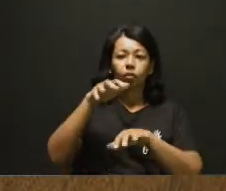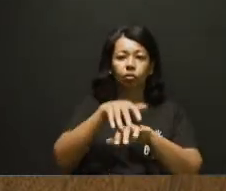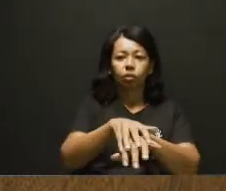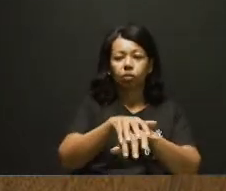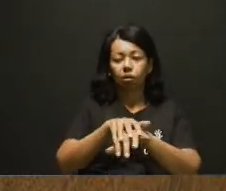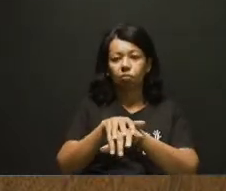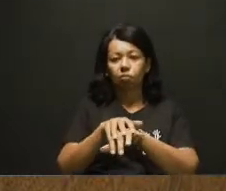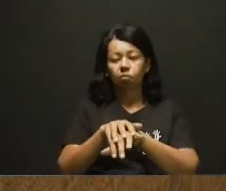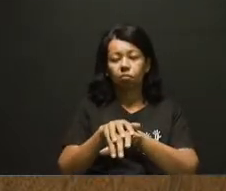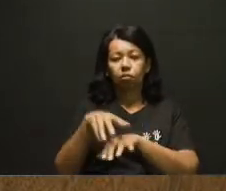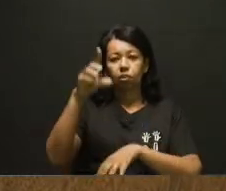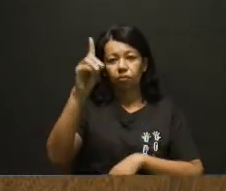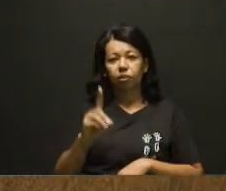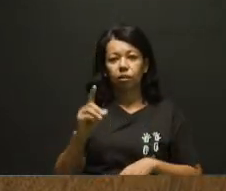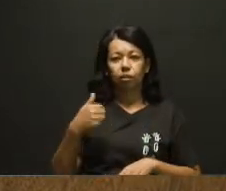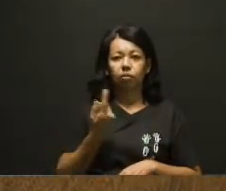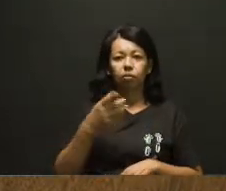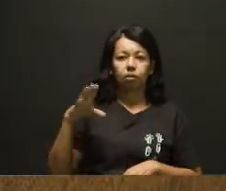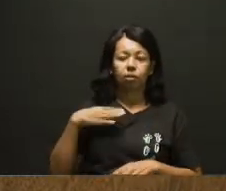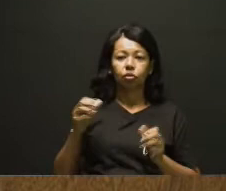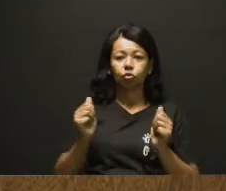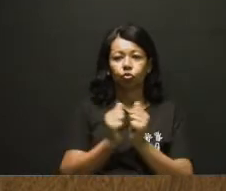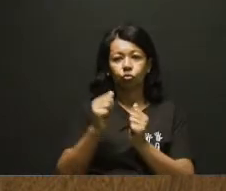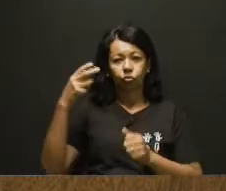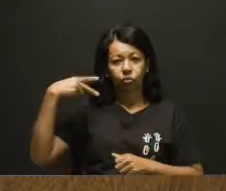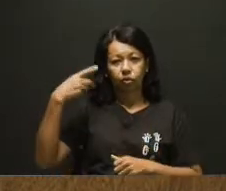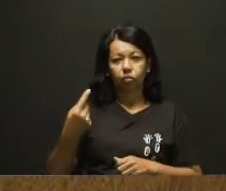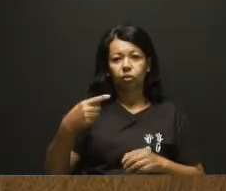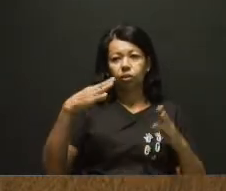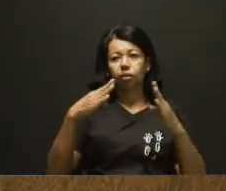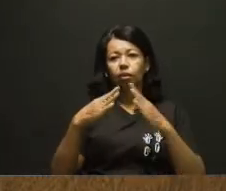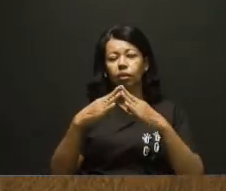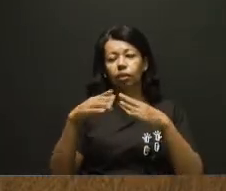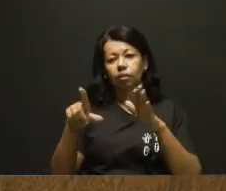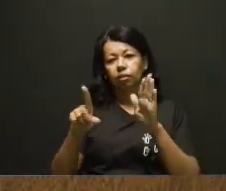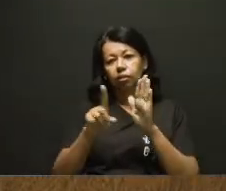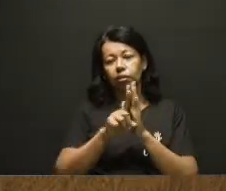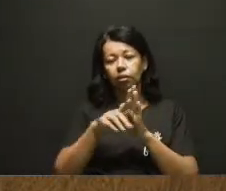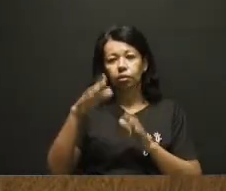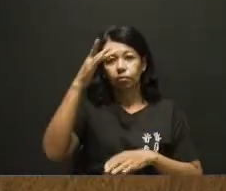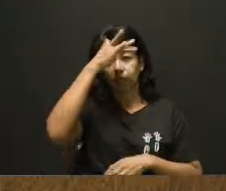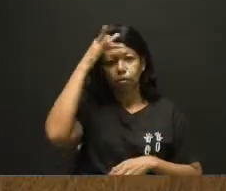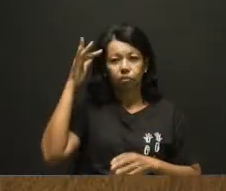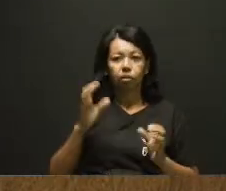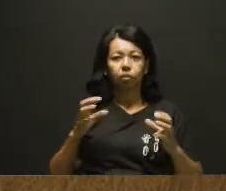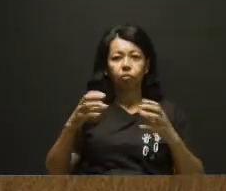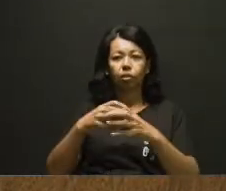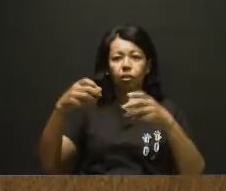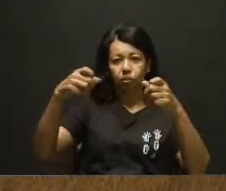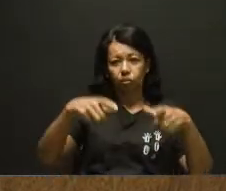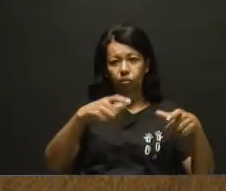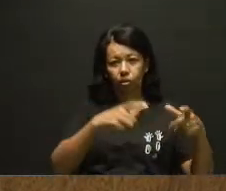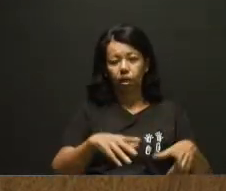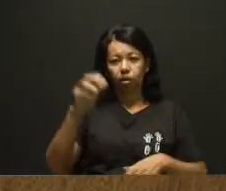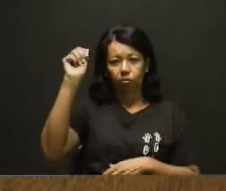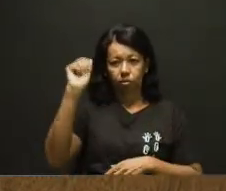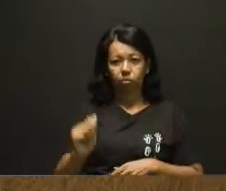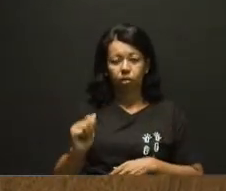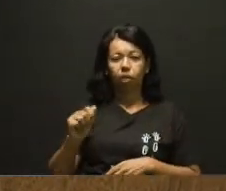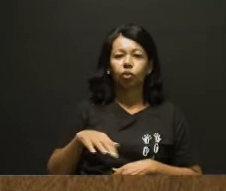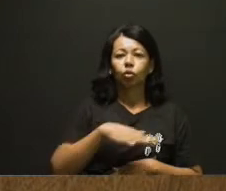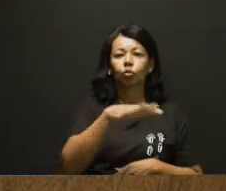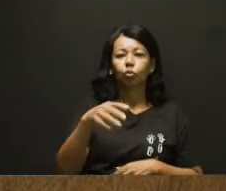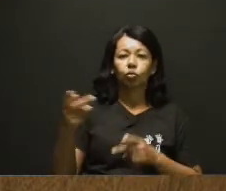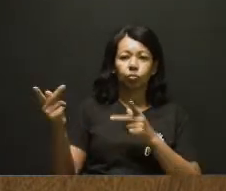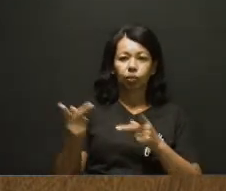nosso município em parceria com os vereadores desta casa de leis pessoas da comunidade local e autoridades todos os